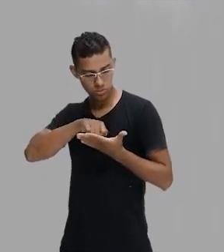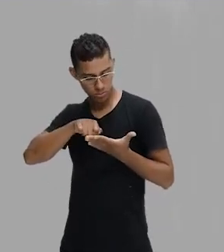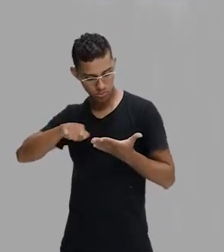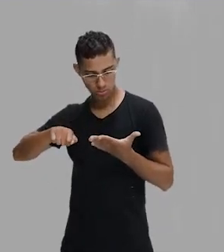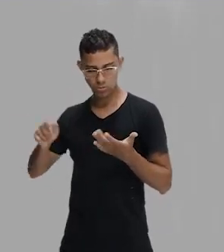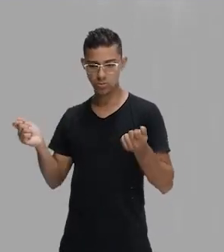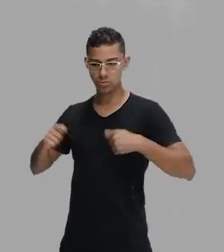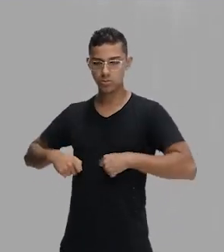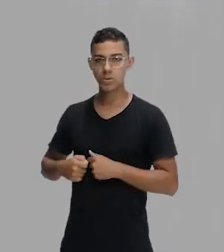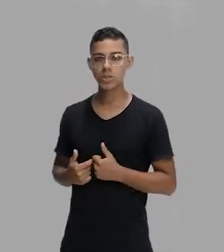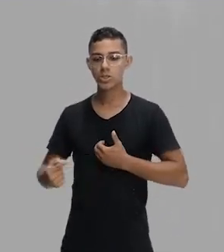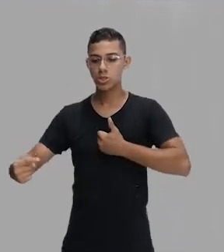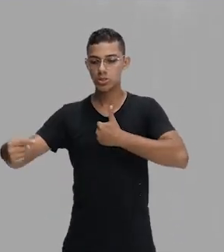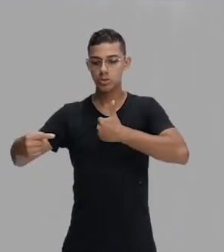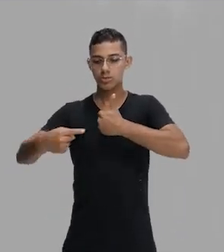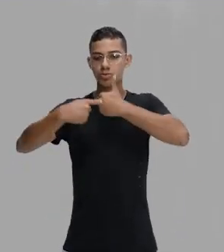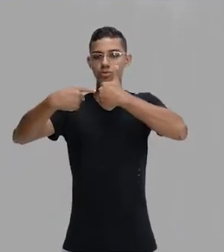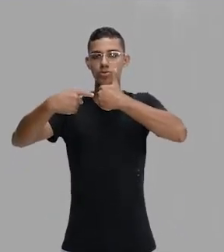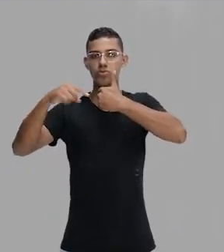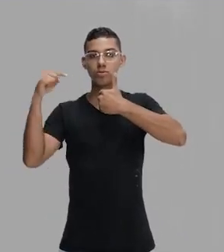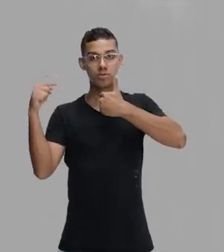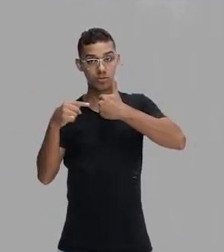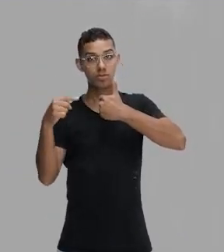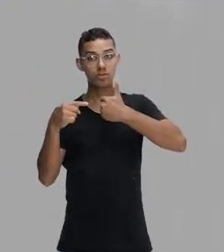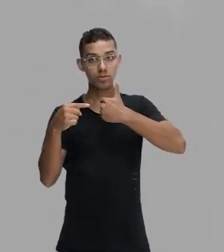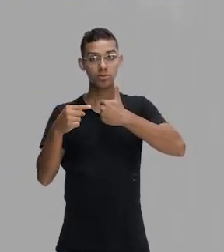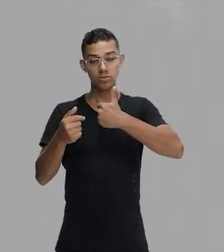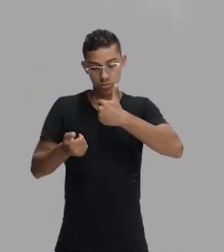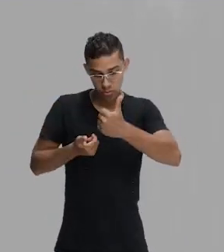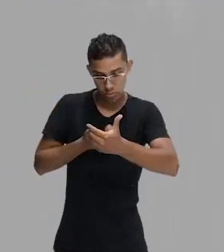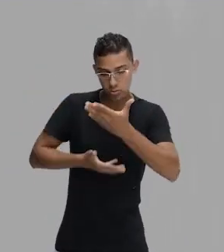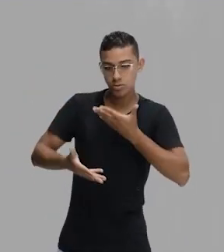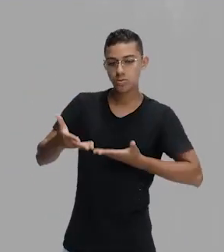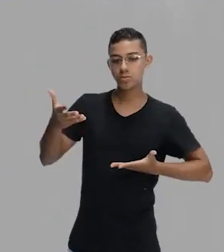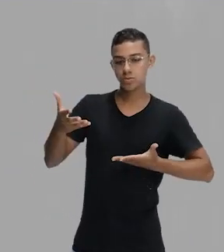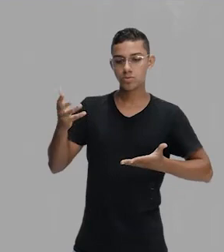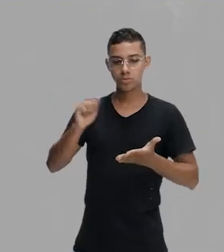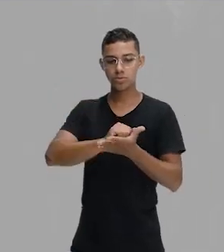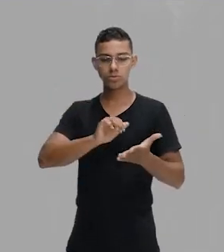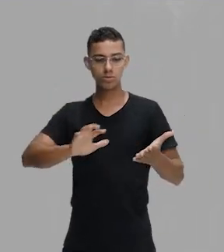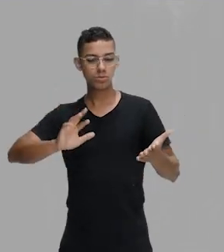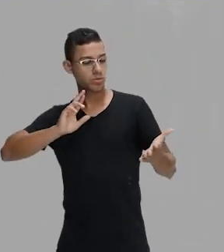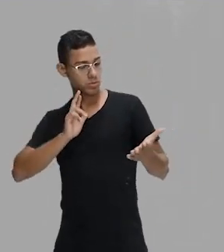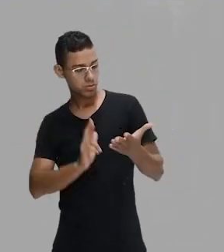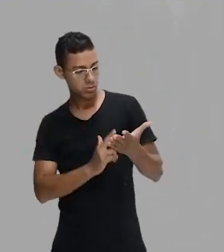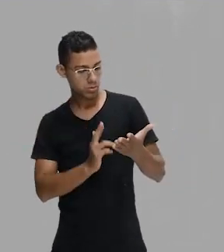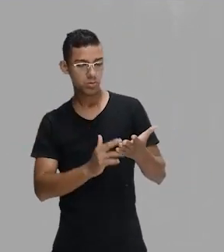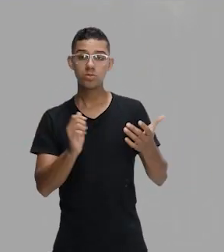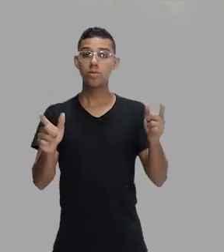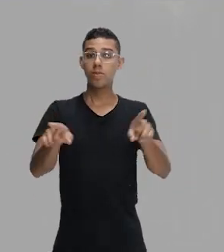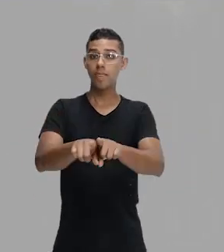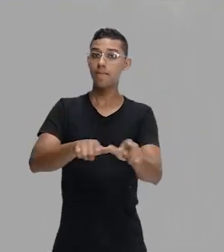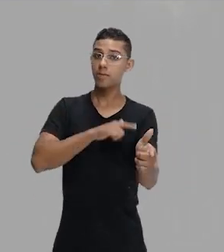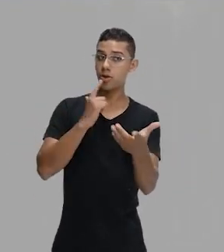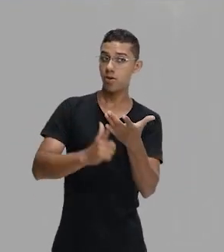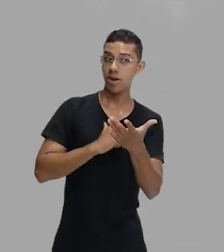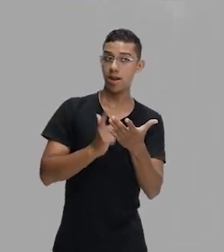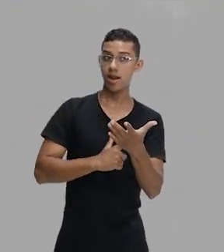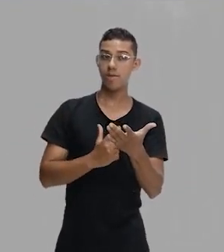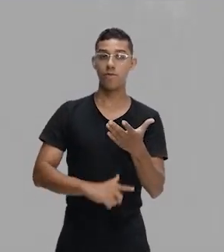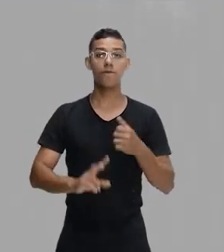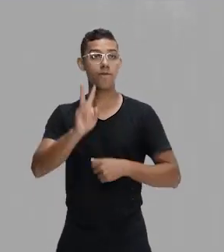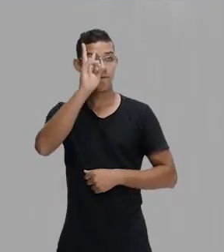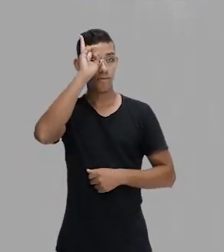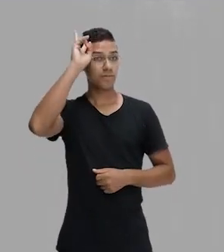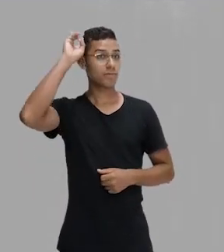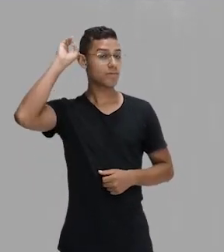e aí curte com a gente aqui e tenta ver como isso pode aparecer nos exercícios, nos livros, nos vestibulares